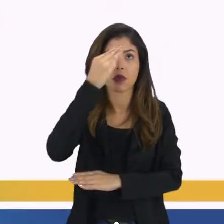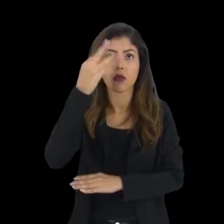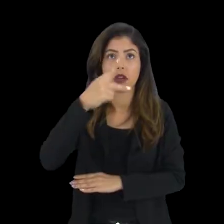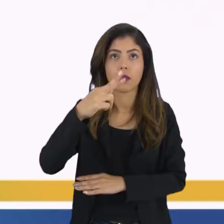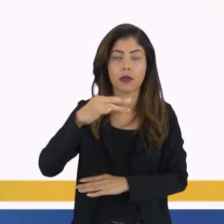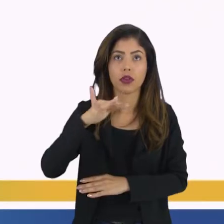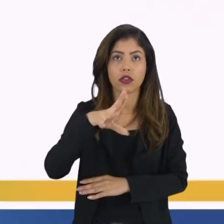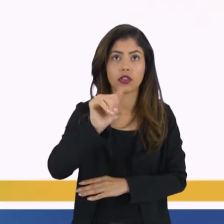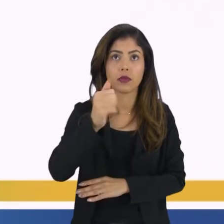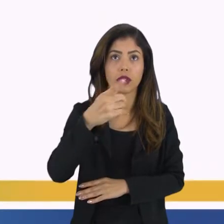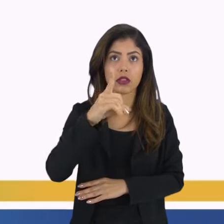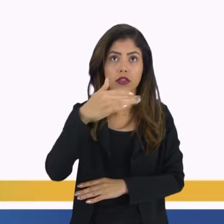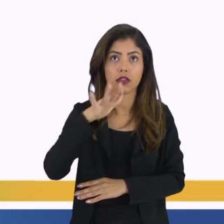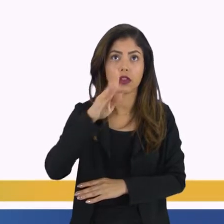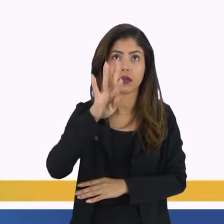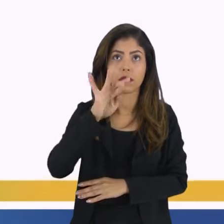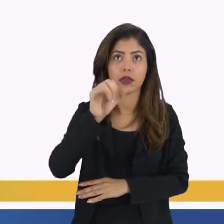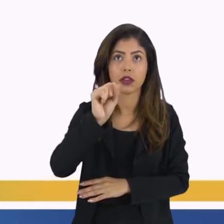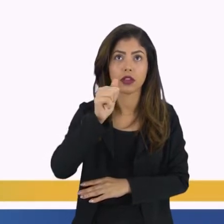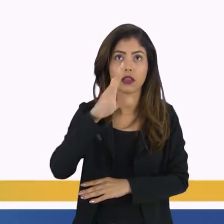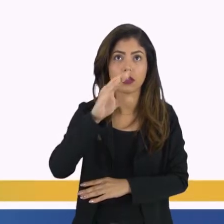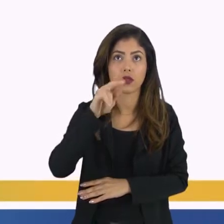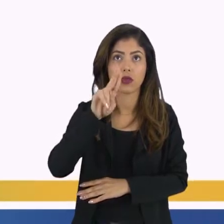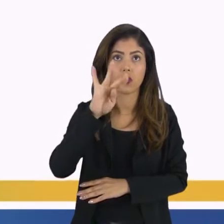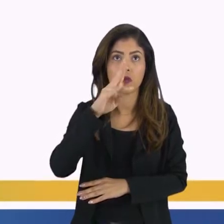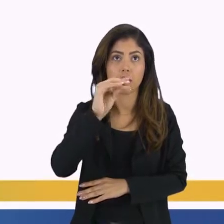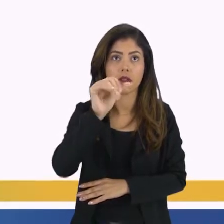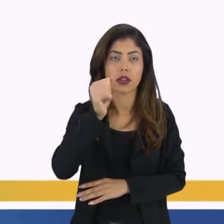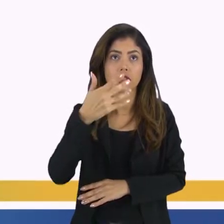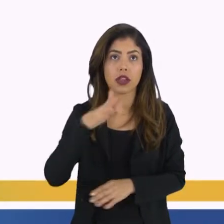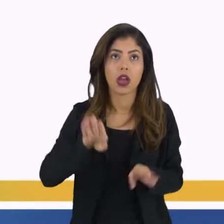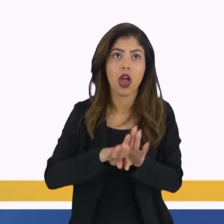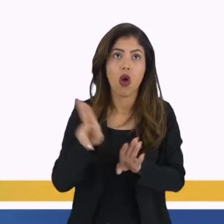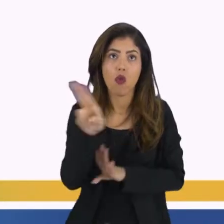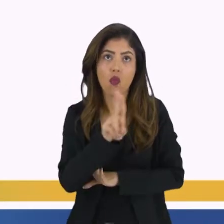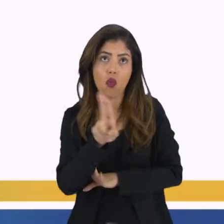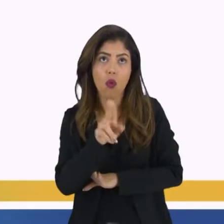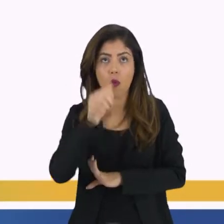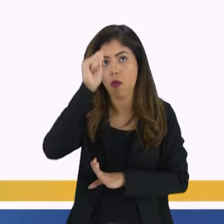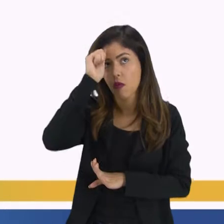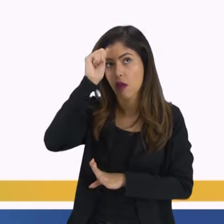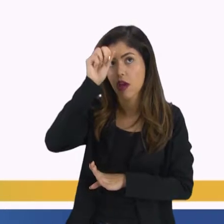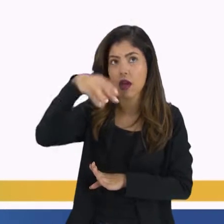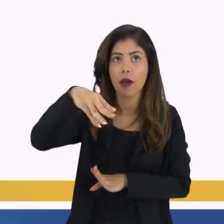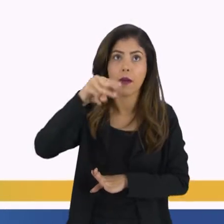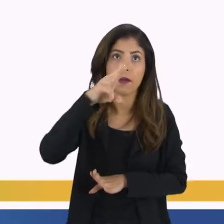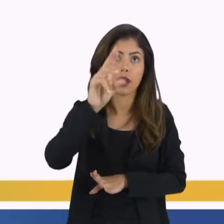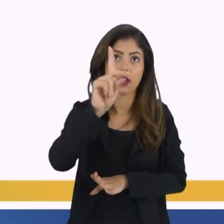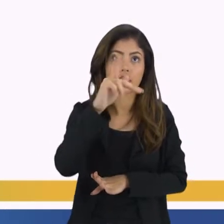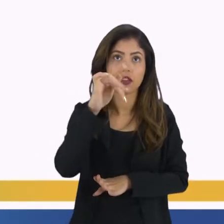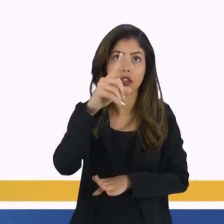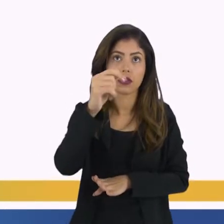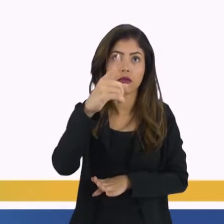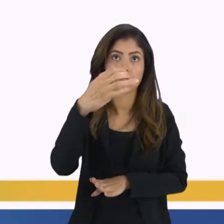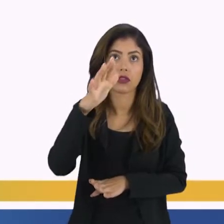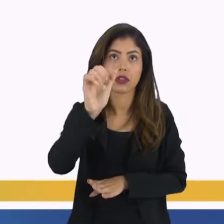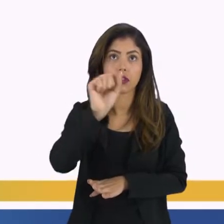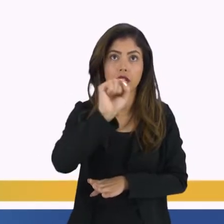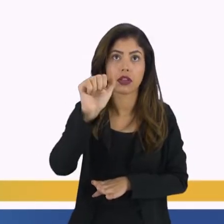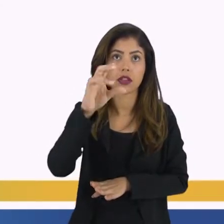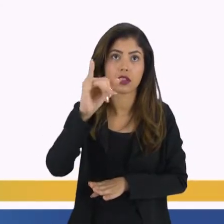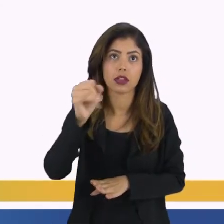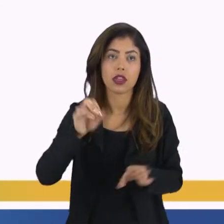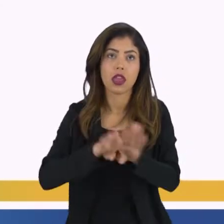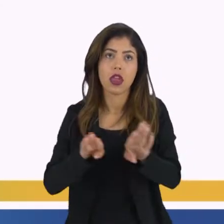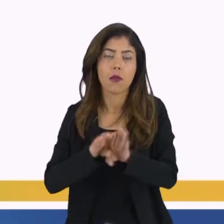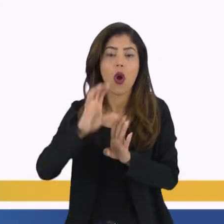Cubas, romance realista de Machado de Assis, e com a publicação de O Mulato, romance naturalista de Aloysio de Azevedo. Então veja, gente, que